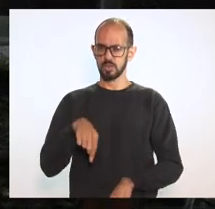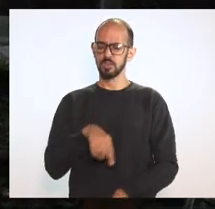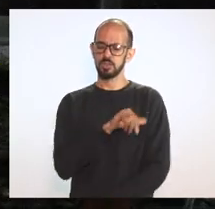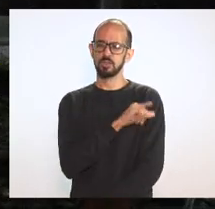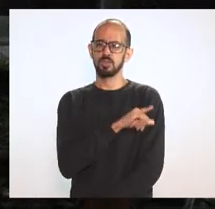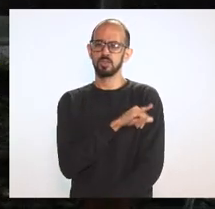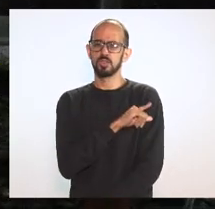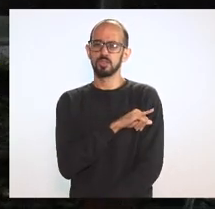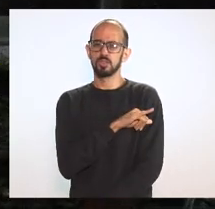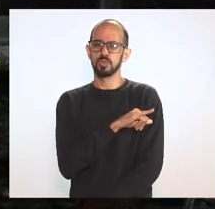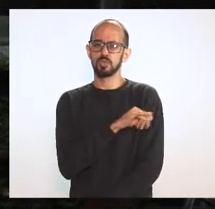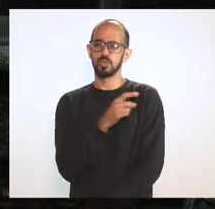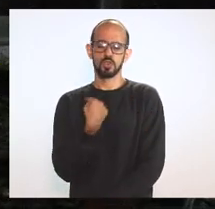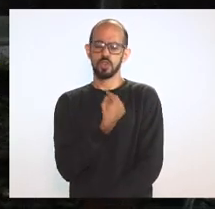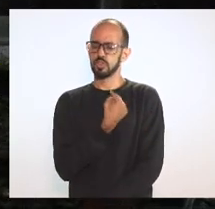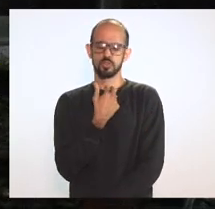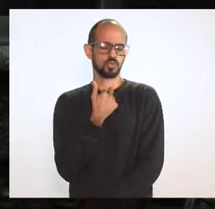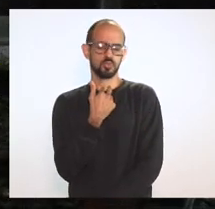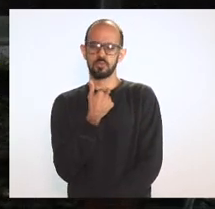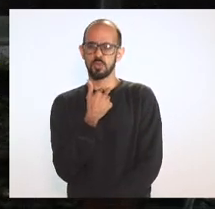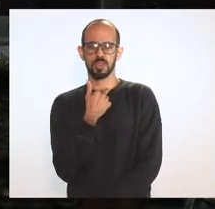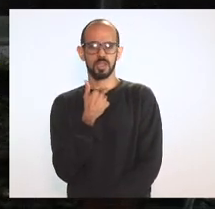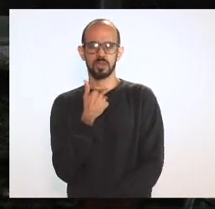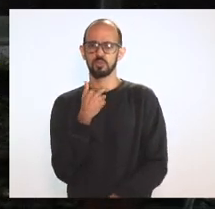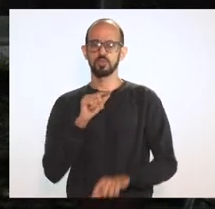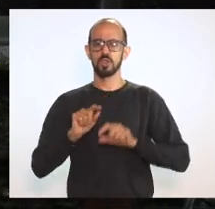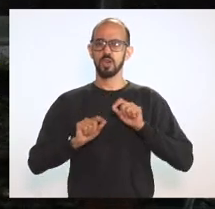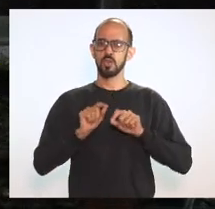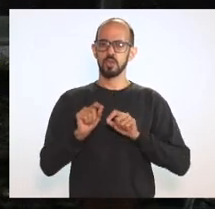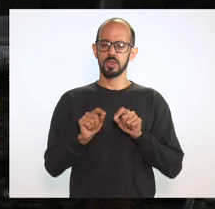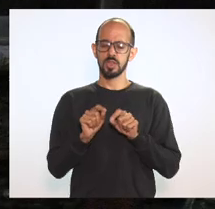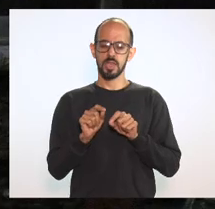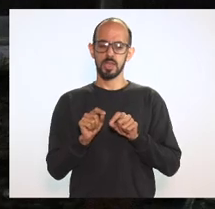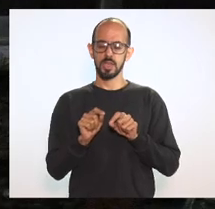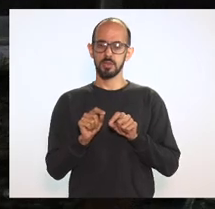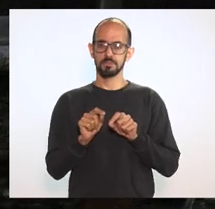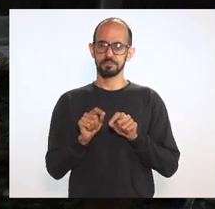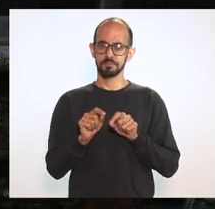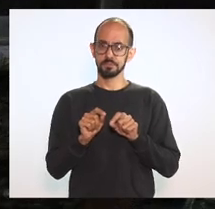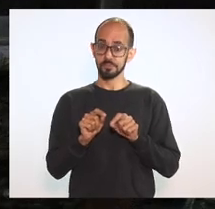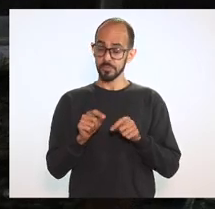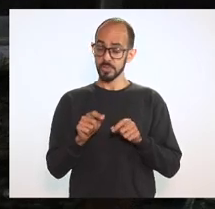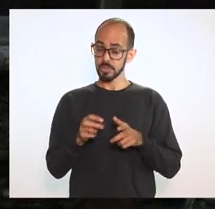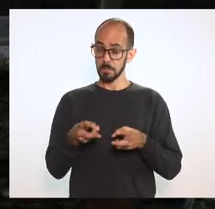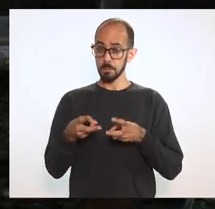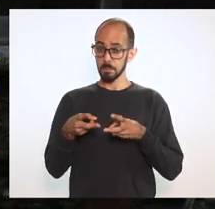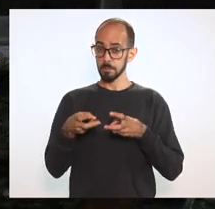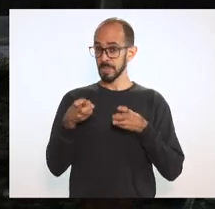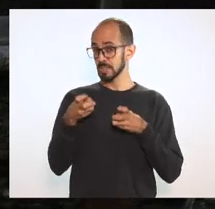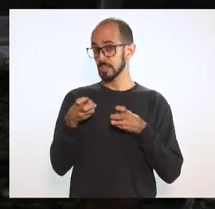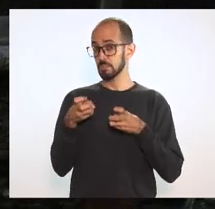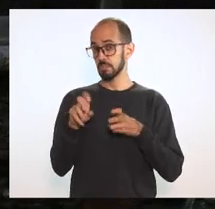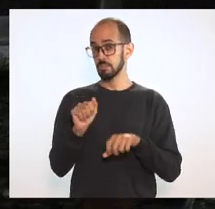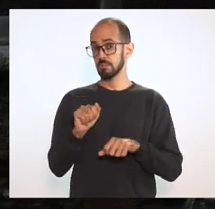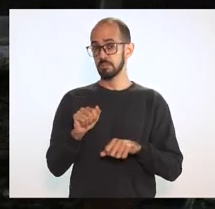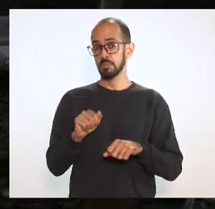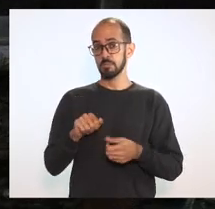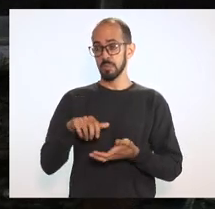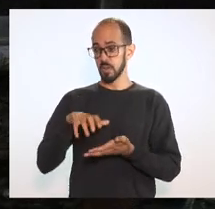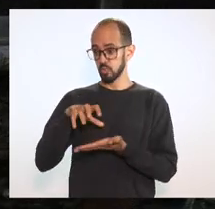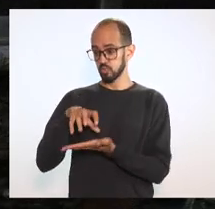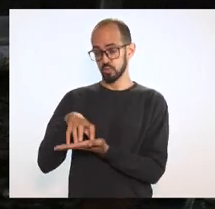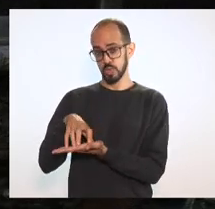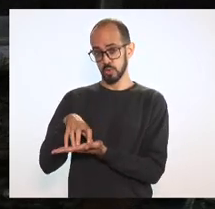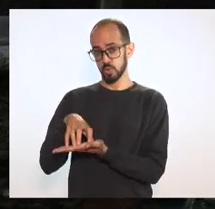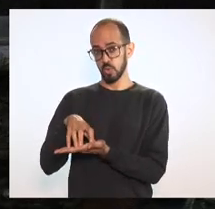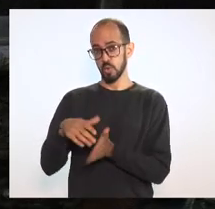Janeiro. O que nós não podemos admitir é nós vermos um grande parque da indústria naval